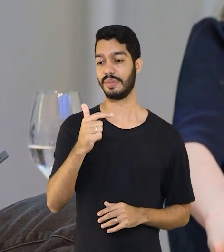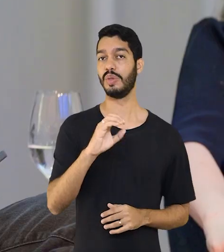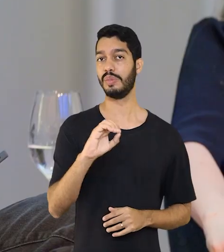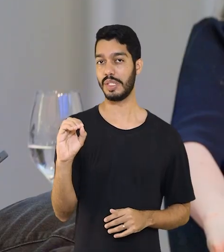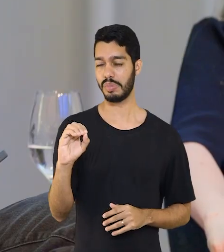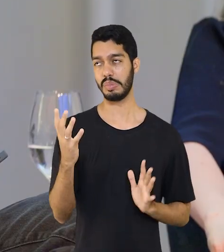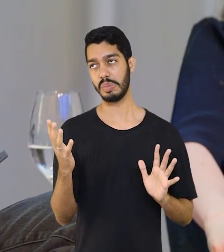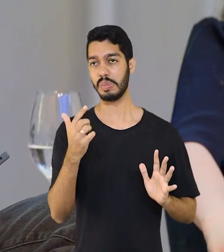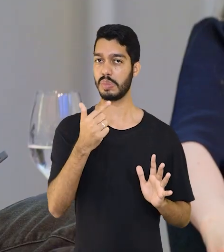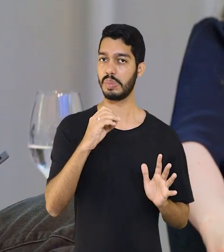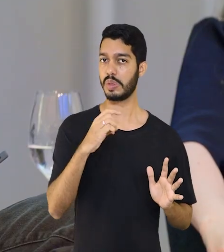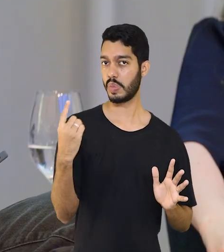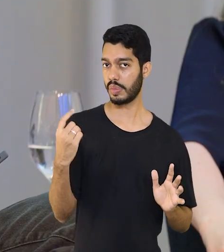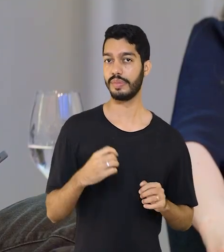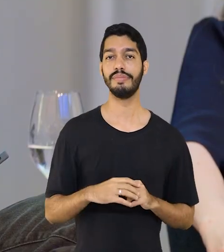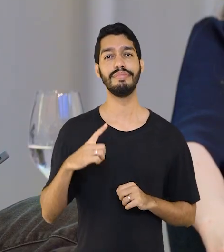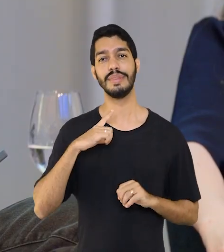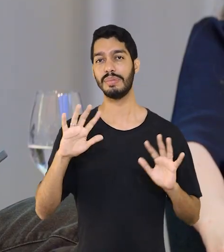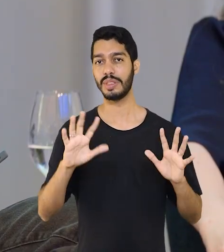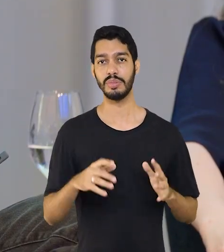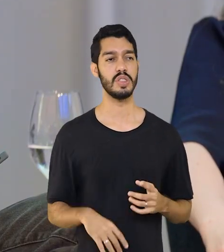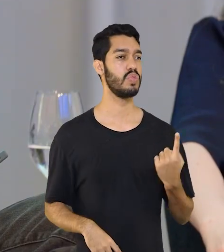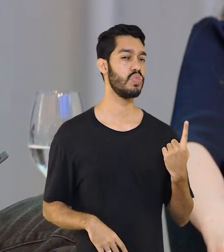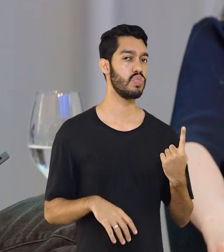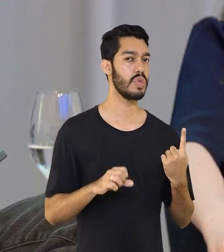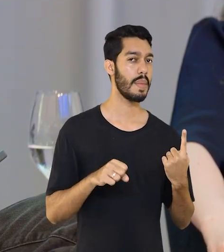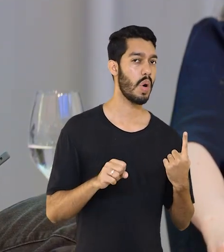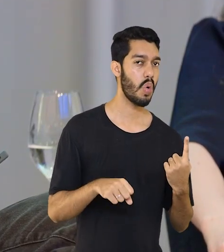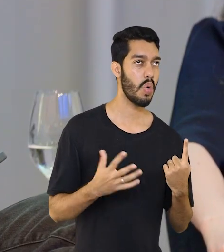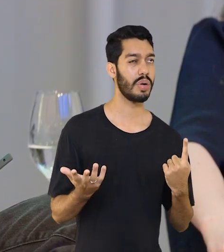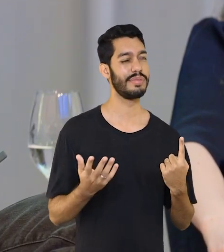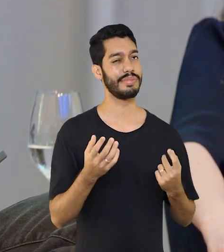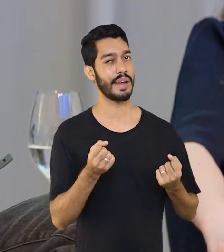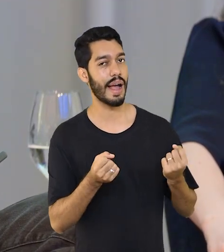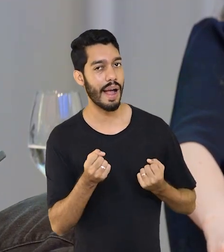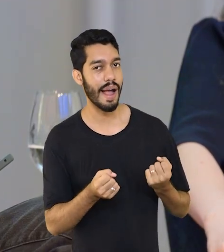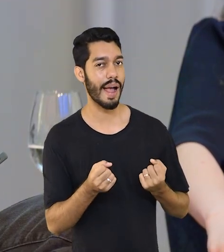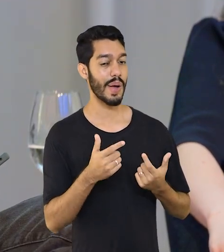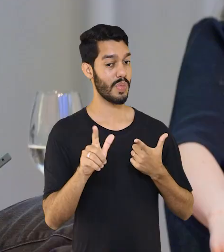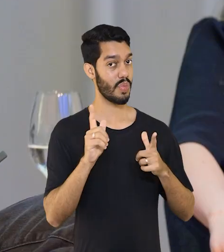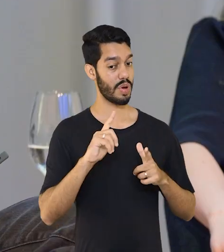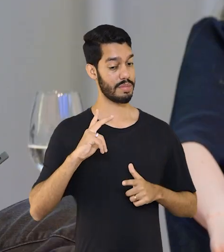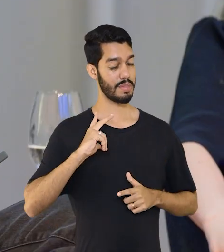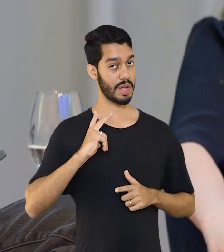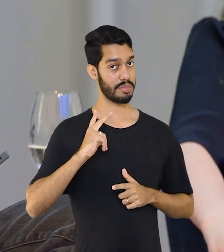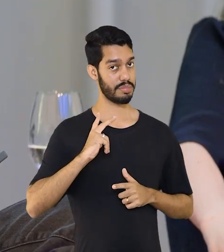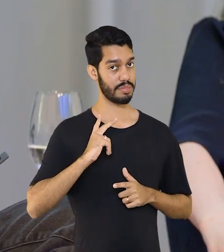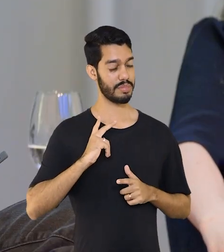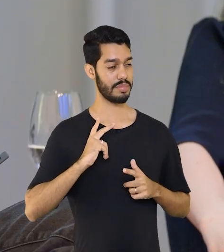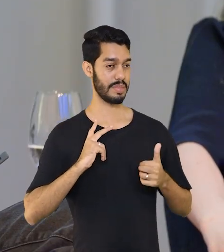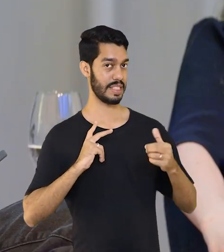em 2000, 2001, mais ou menos, você tinha por volta de uma moto, carro e outros tipos de transporte